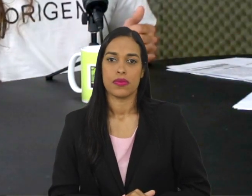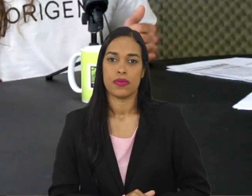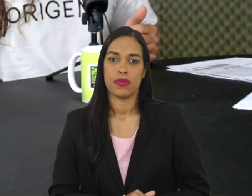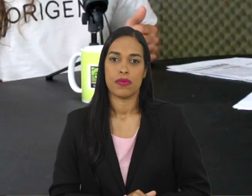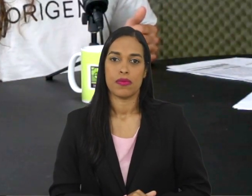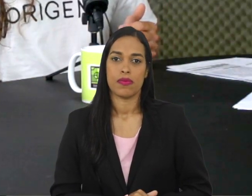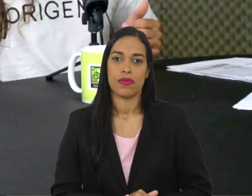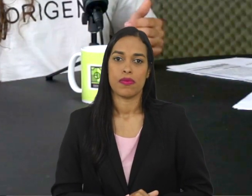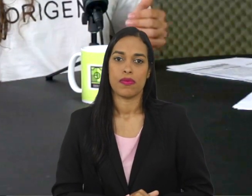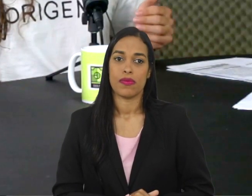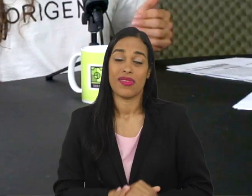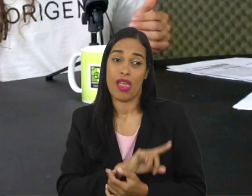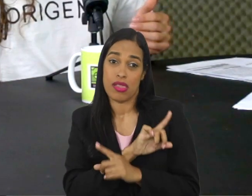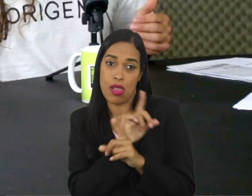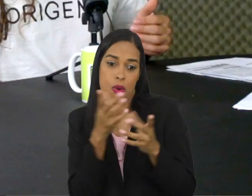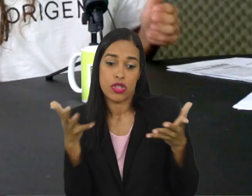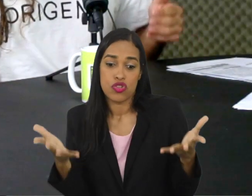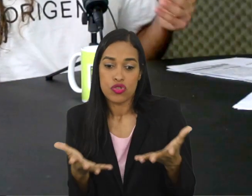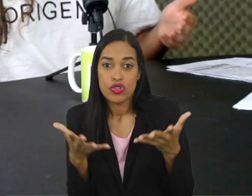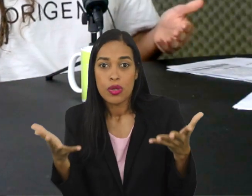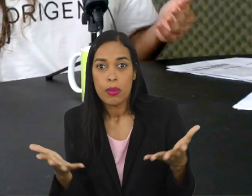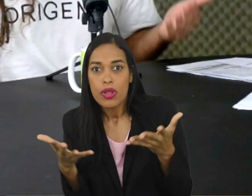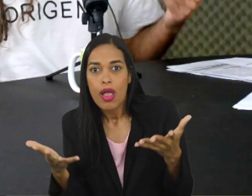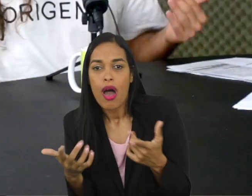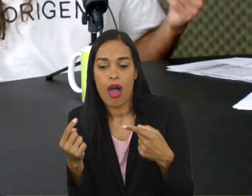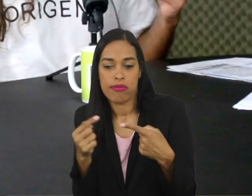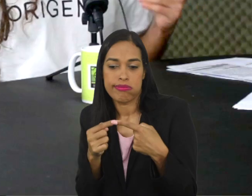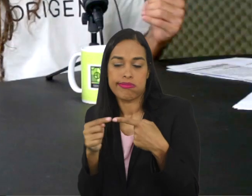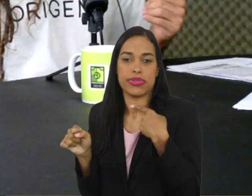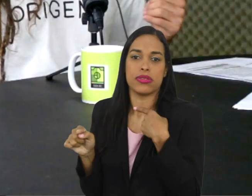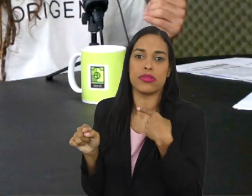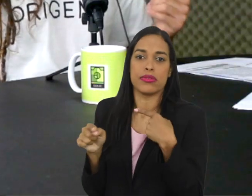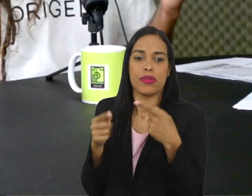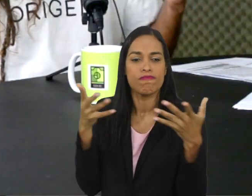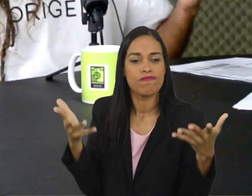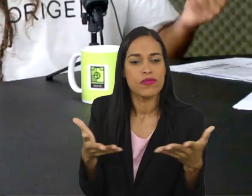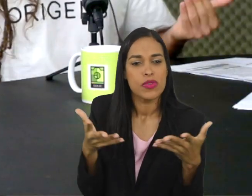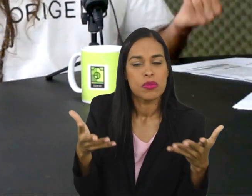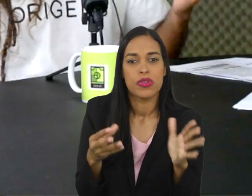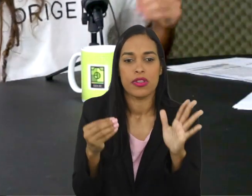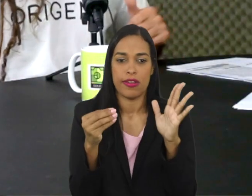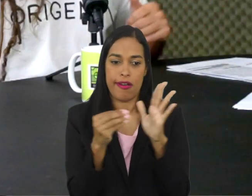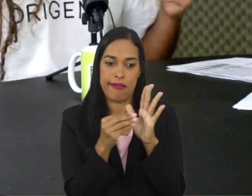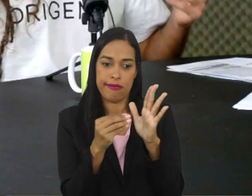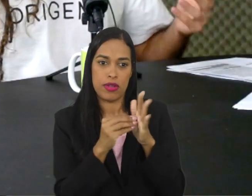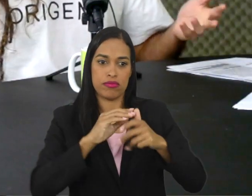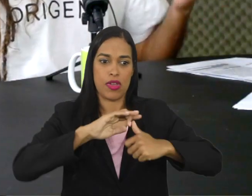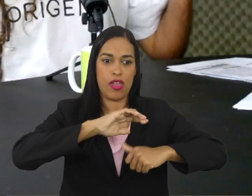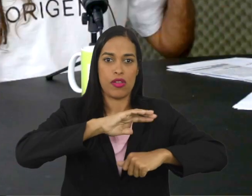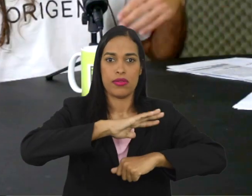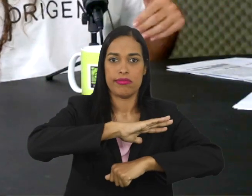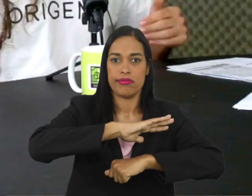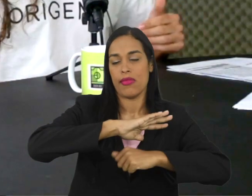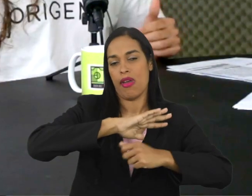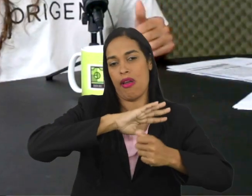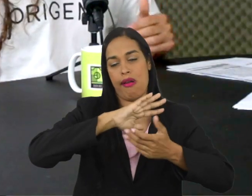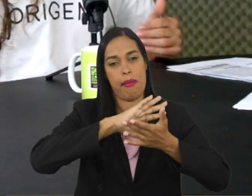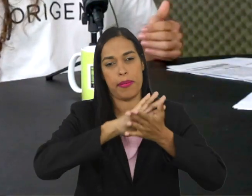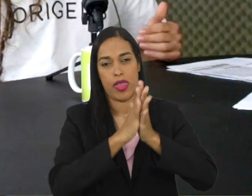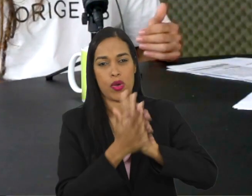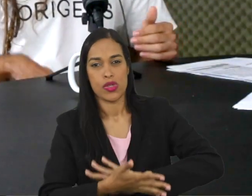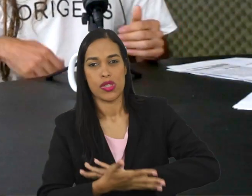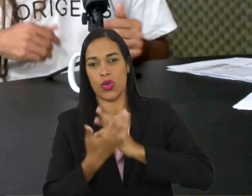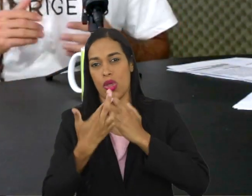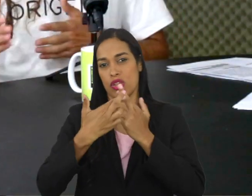de não estimular reações contrárias, não estimular intolerância, racismo religioso, como